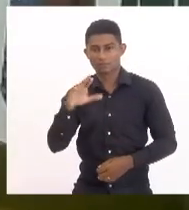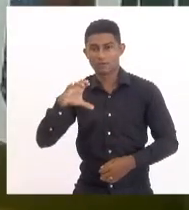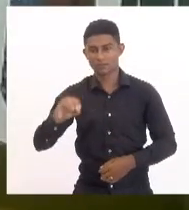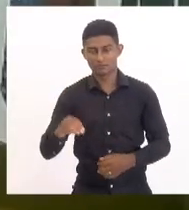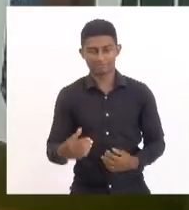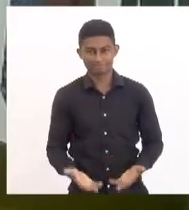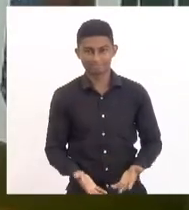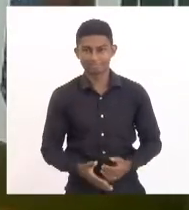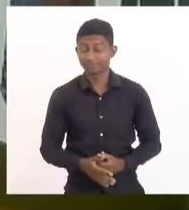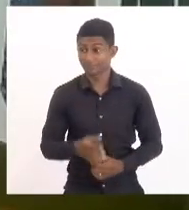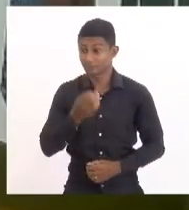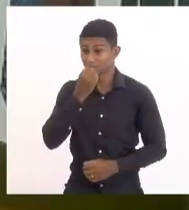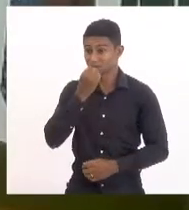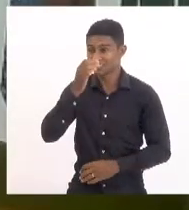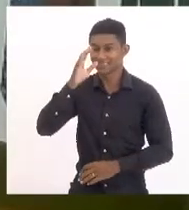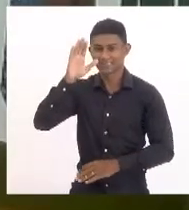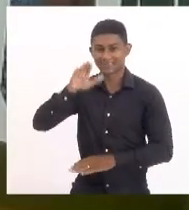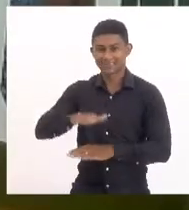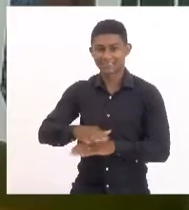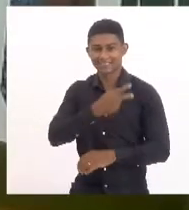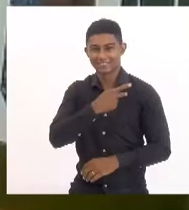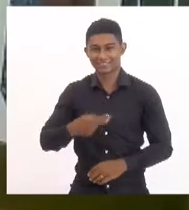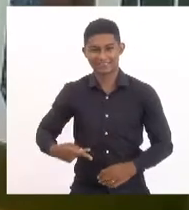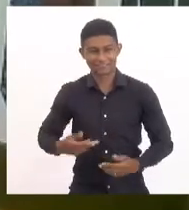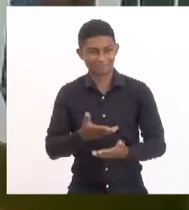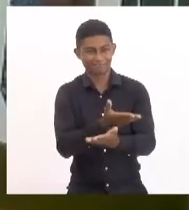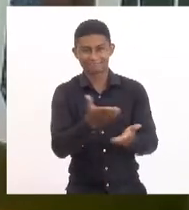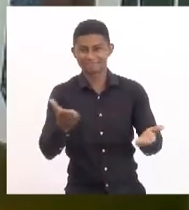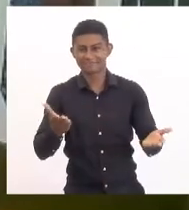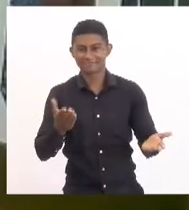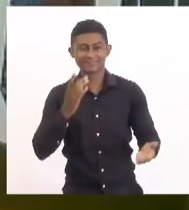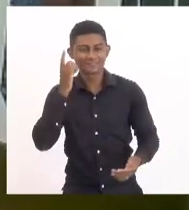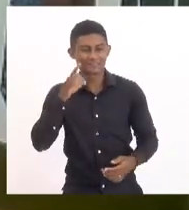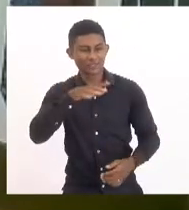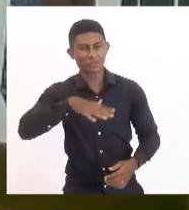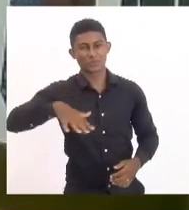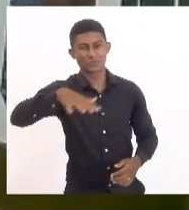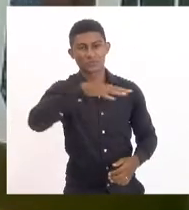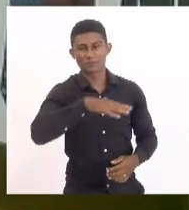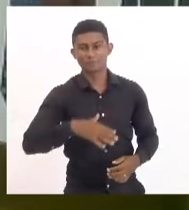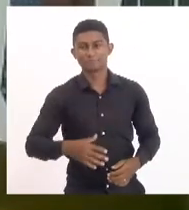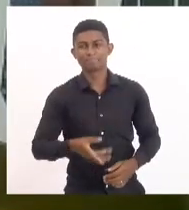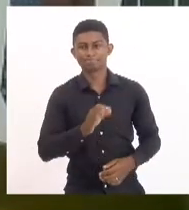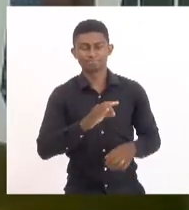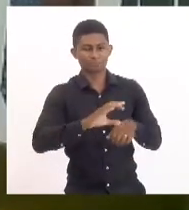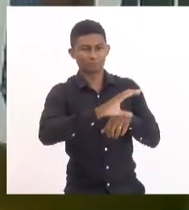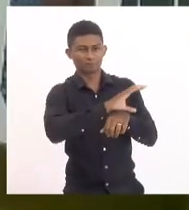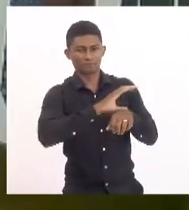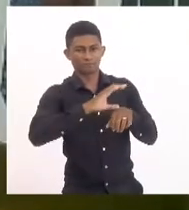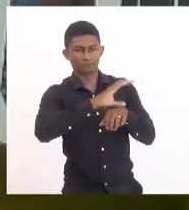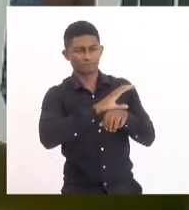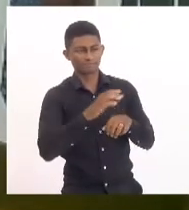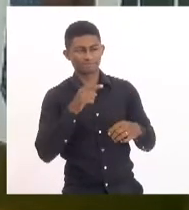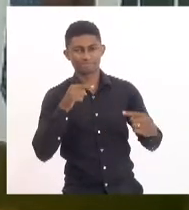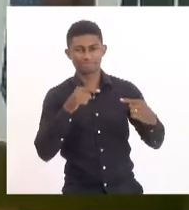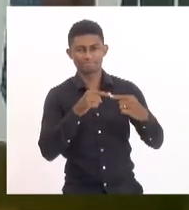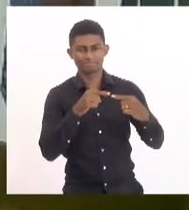senhor presidente. Boa tarde, senhoras e senhores deputados e deputadas. O parecer, senhor presidente, é pela constitucionalidade.